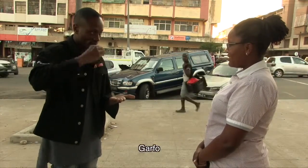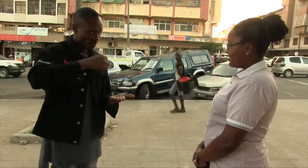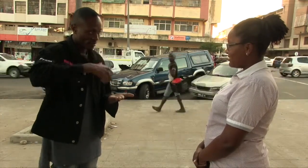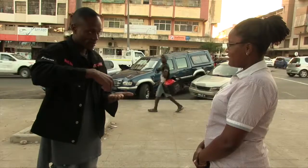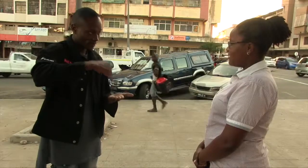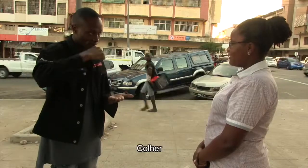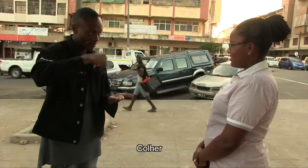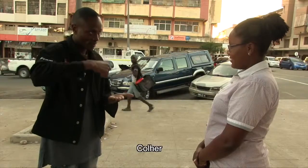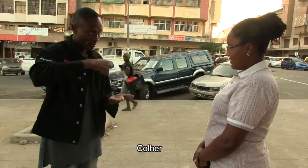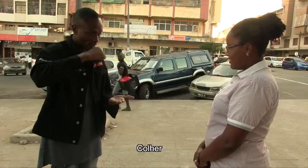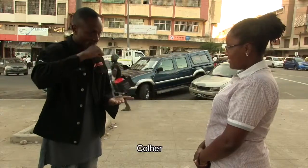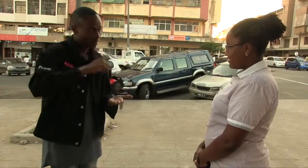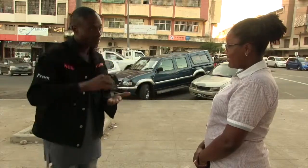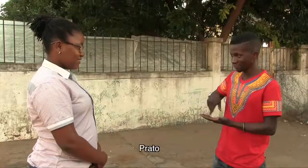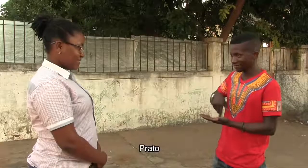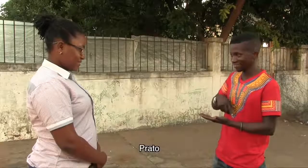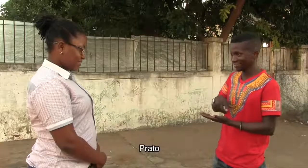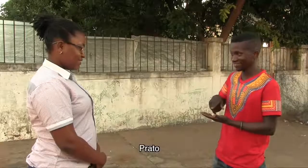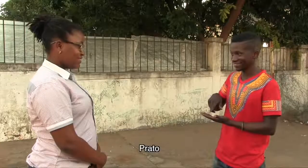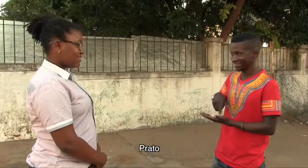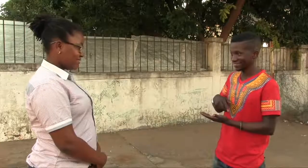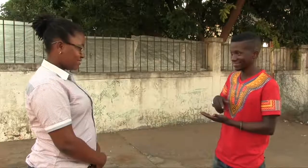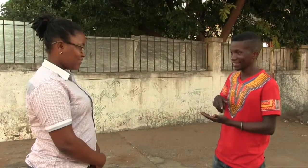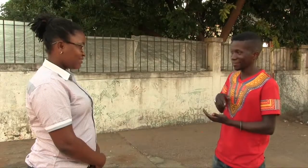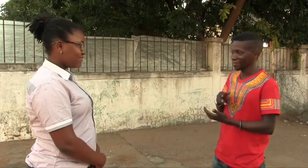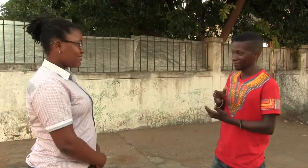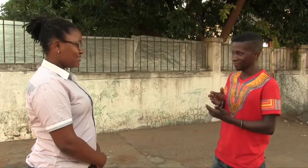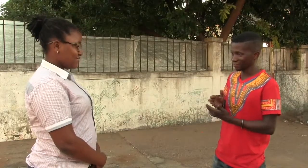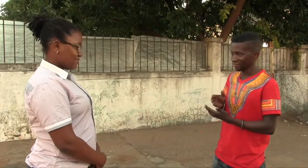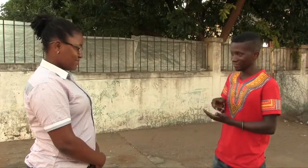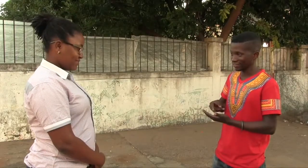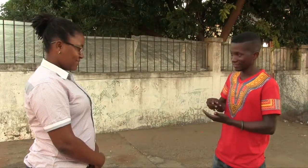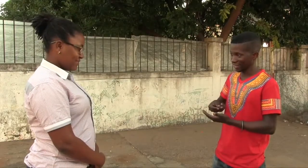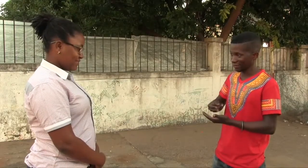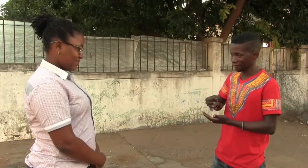Garfo, colher, prato,